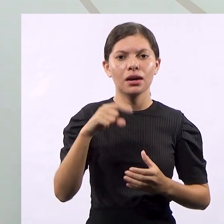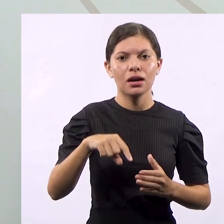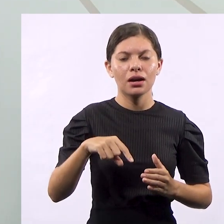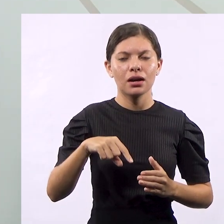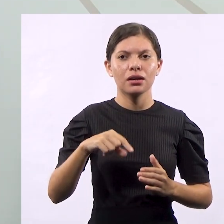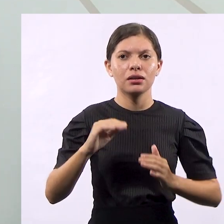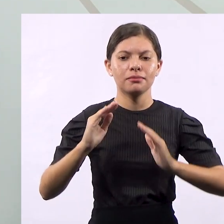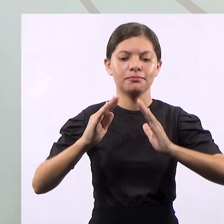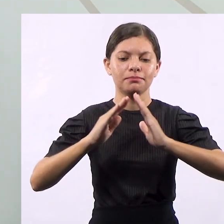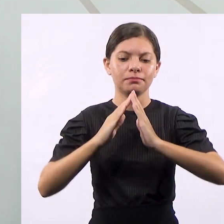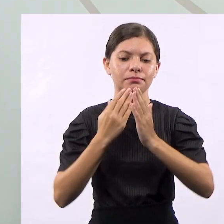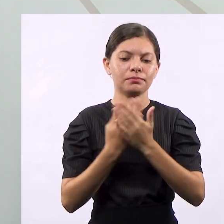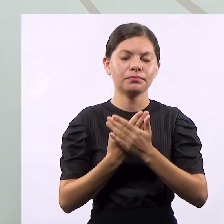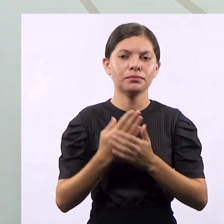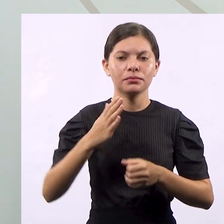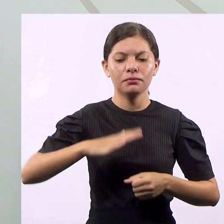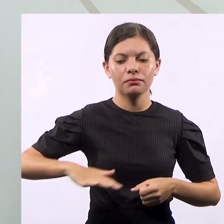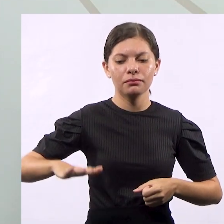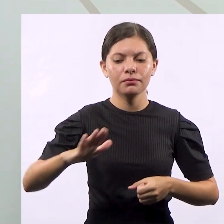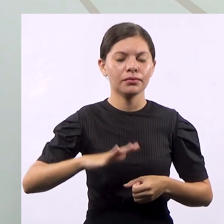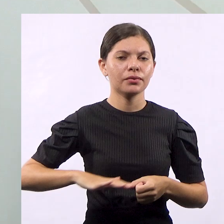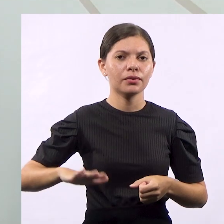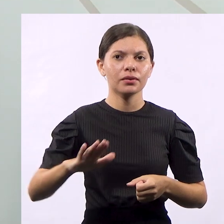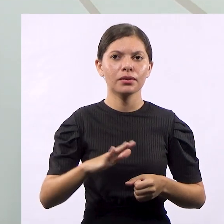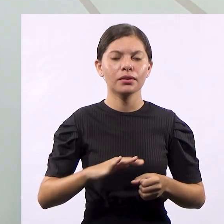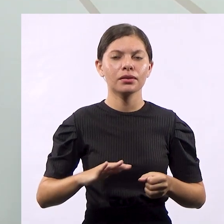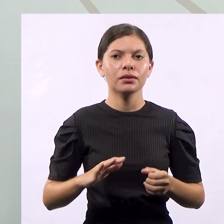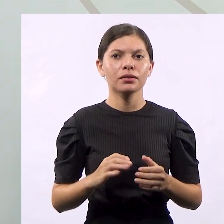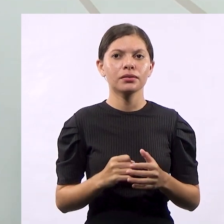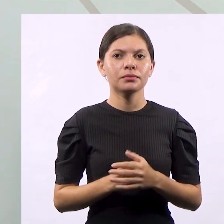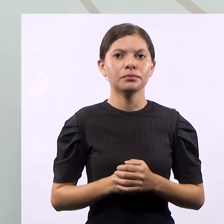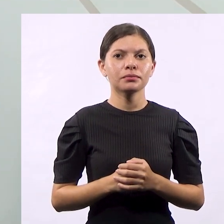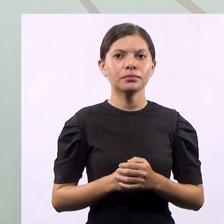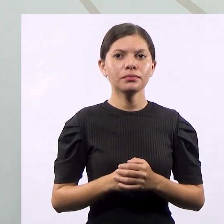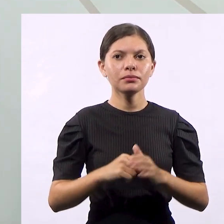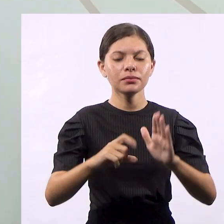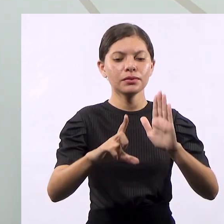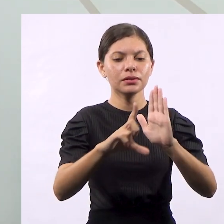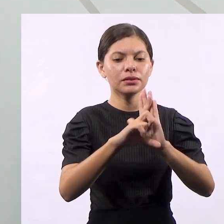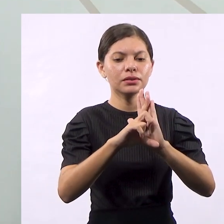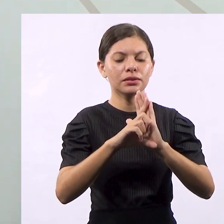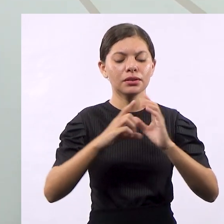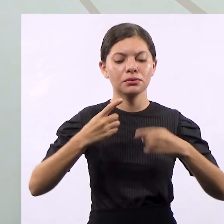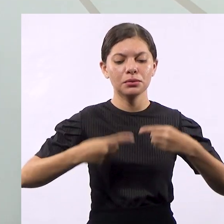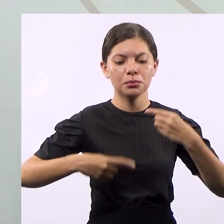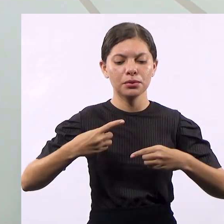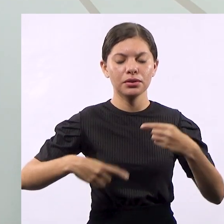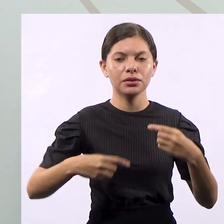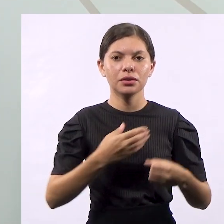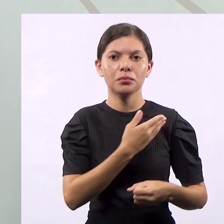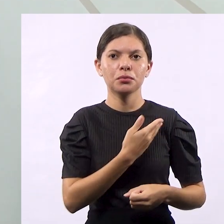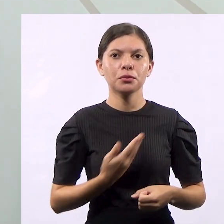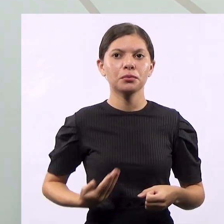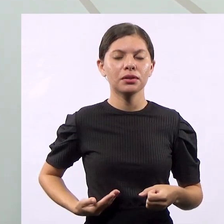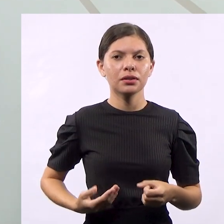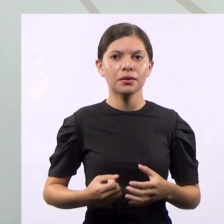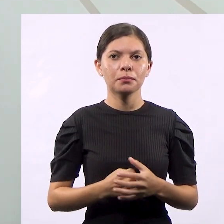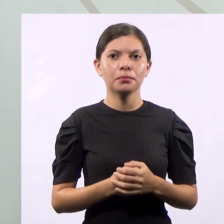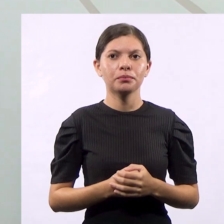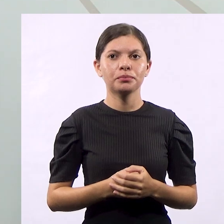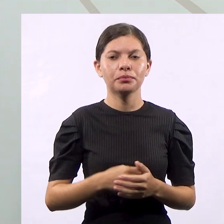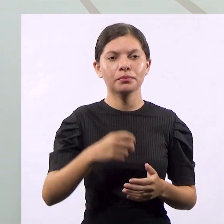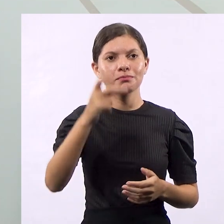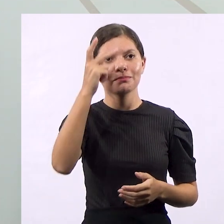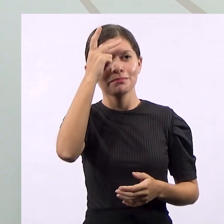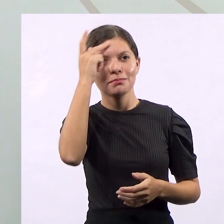é um espaço de propagação dessa legislação, da política pública, e fazer com que o ser humano